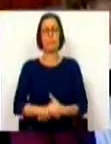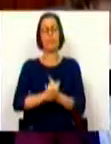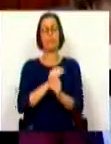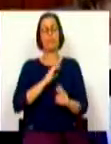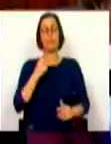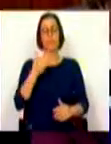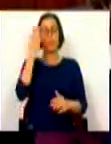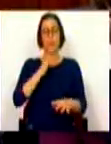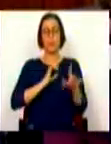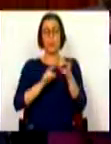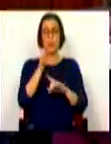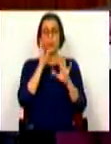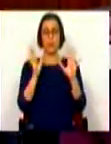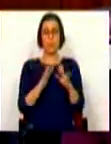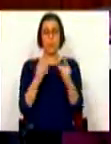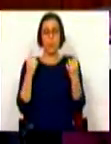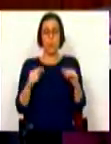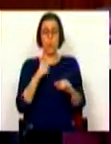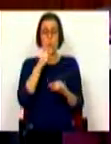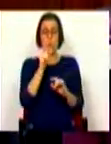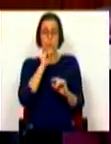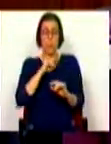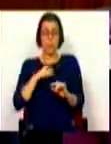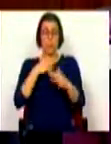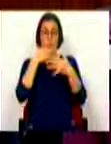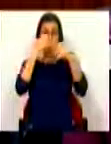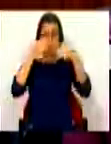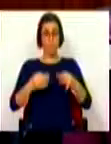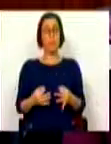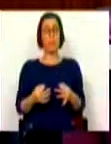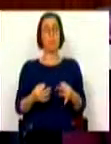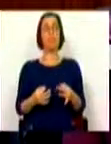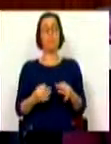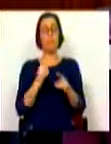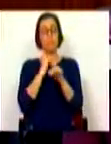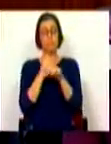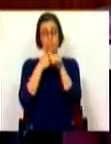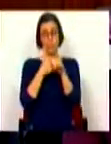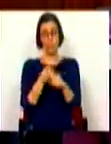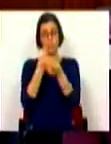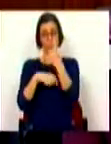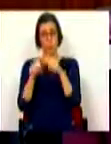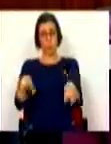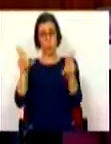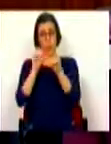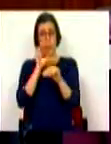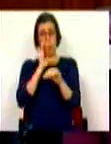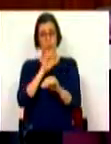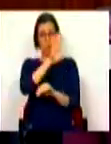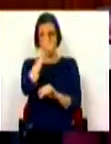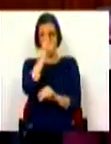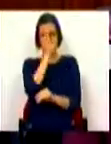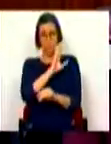Sr. Presidente, Sr. Deputado, a única coisa que posso confirmar é que os termos da alienação do novo banco são